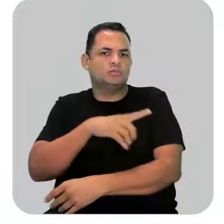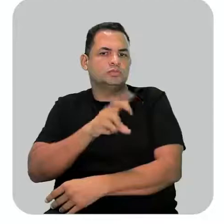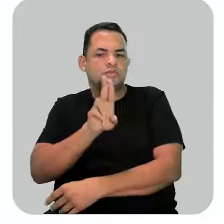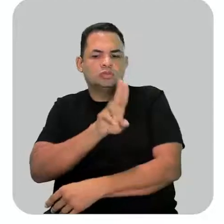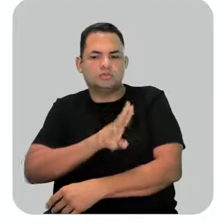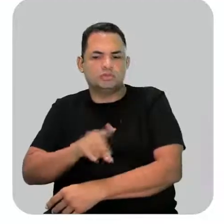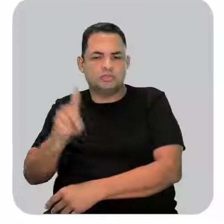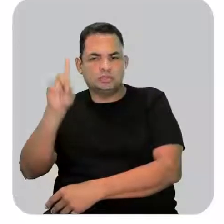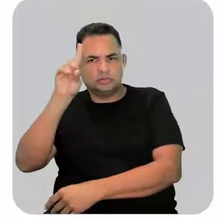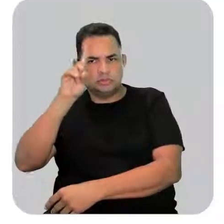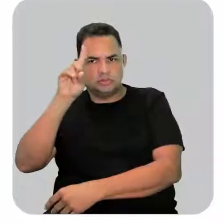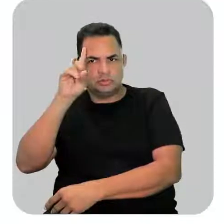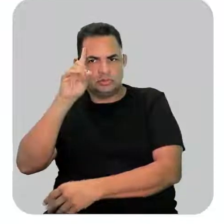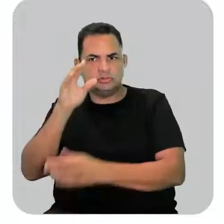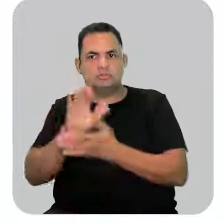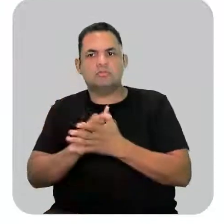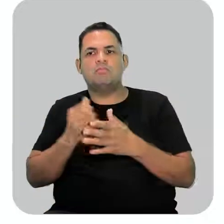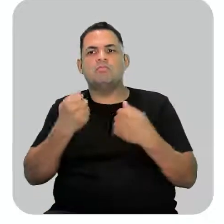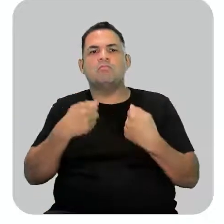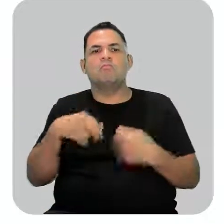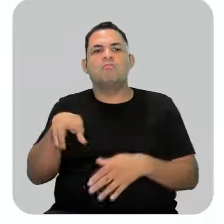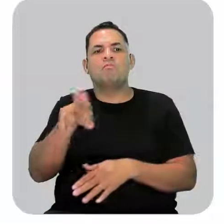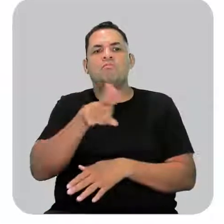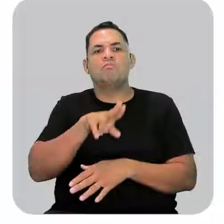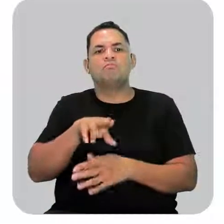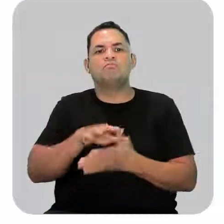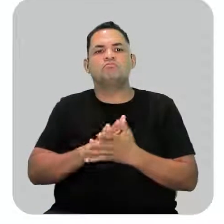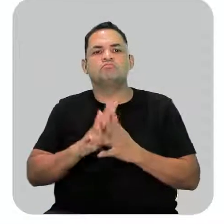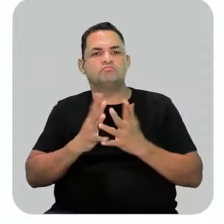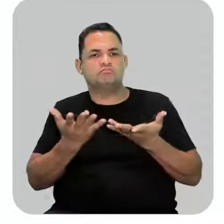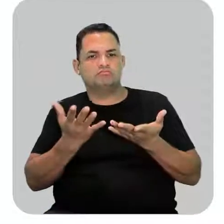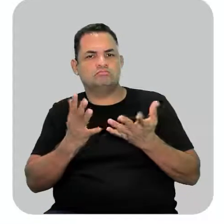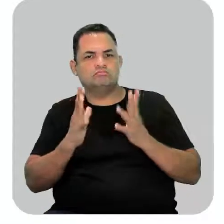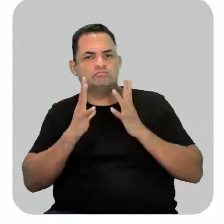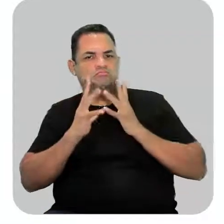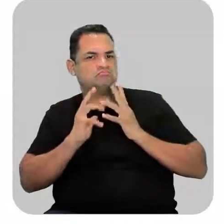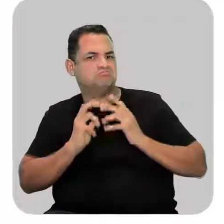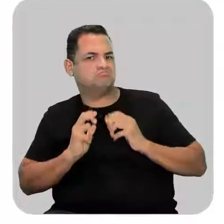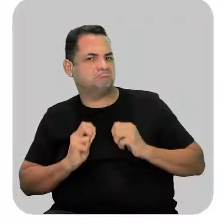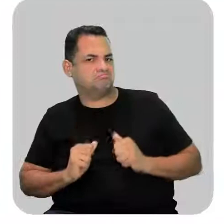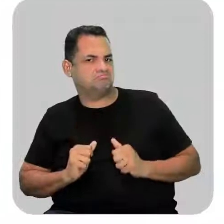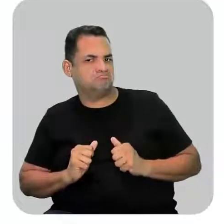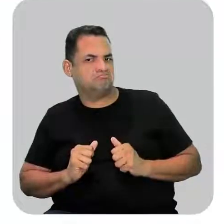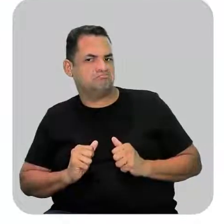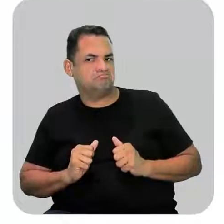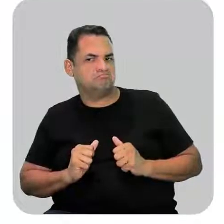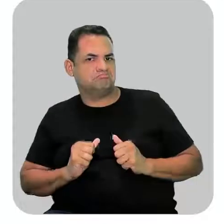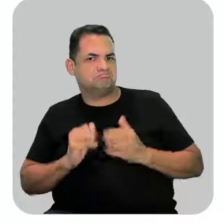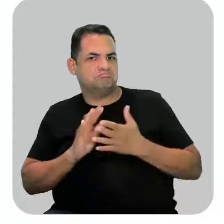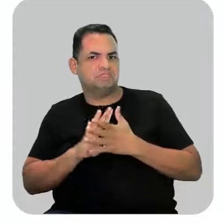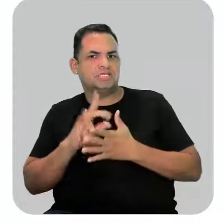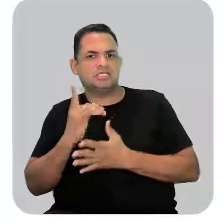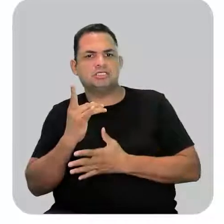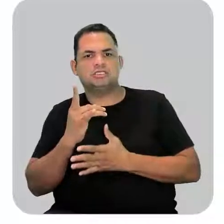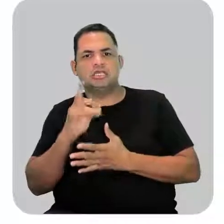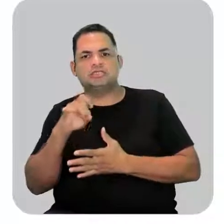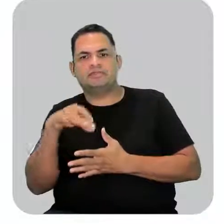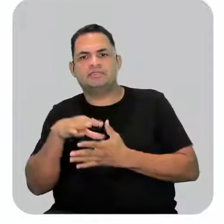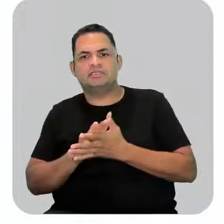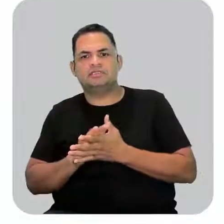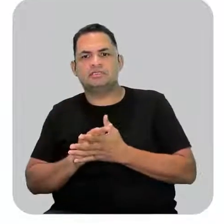nosso cotidiano pode ser utilizado em limpezas,